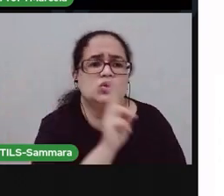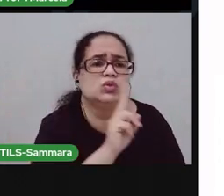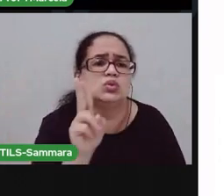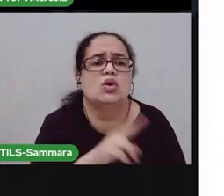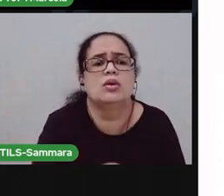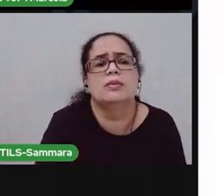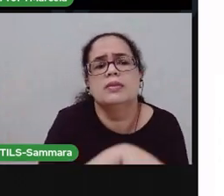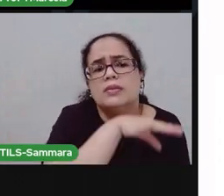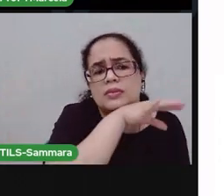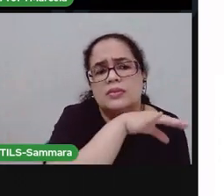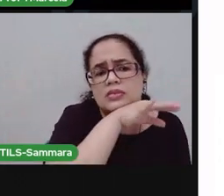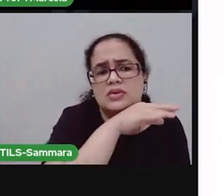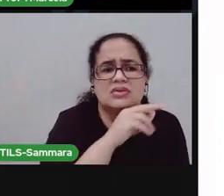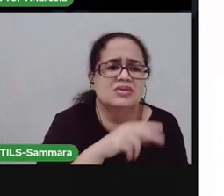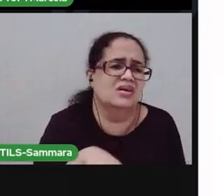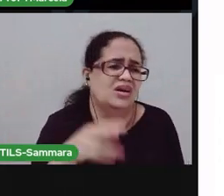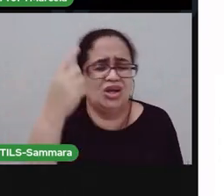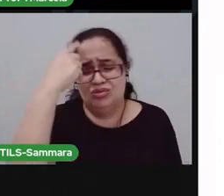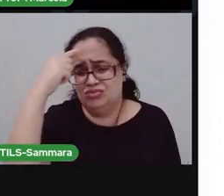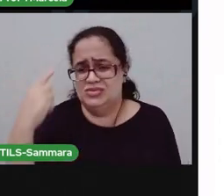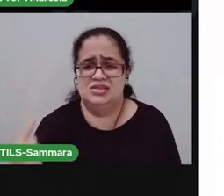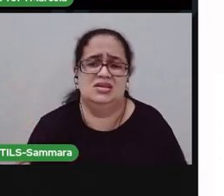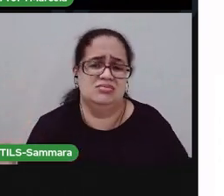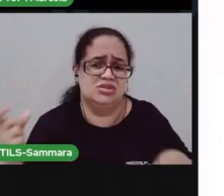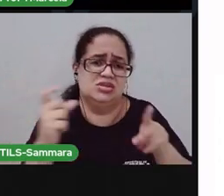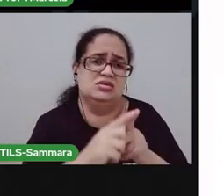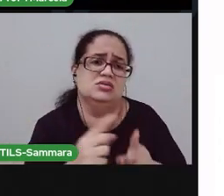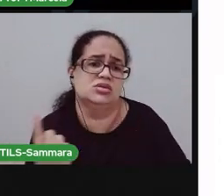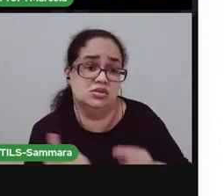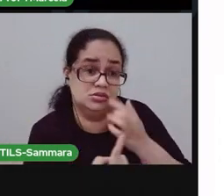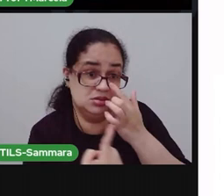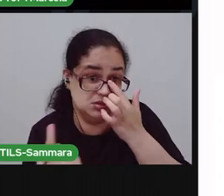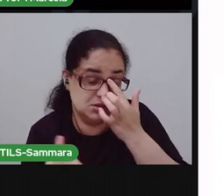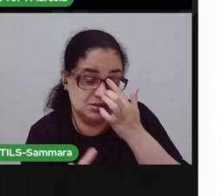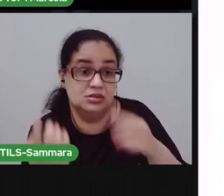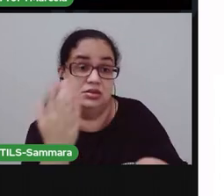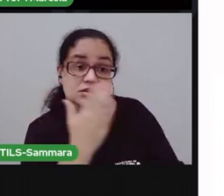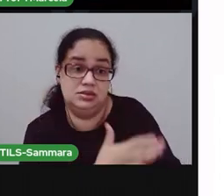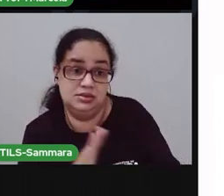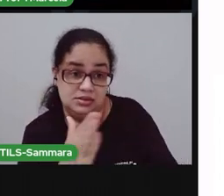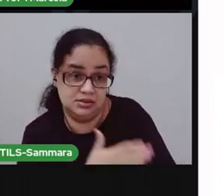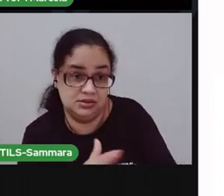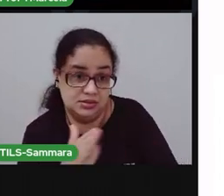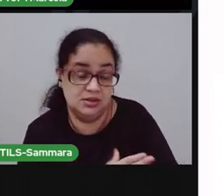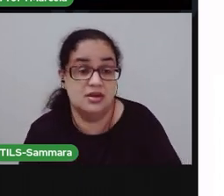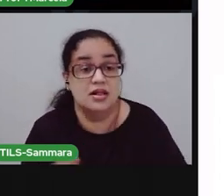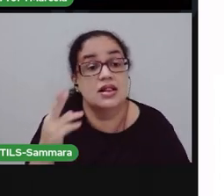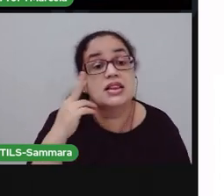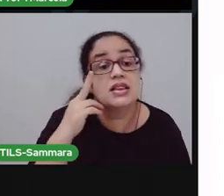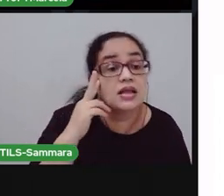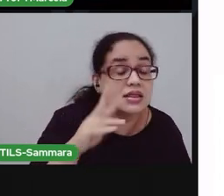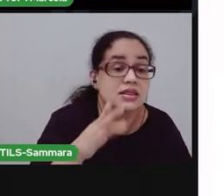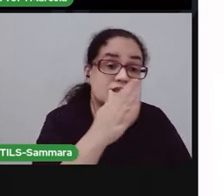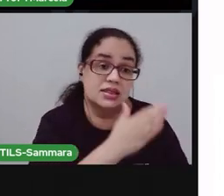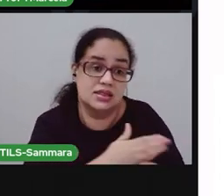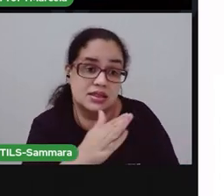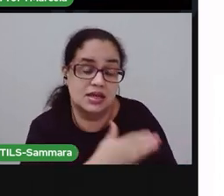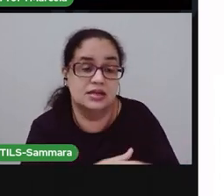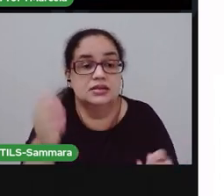animais. Ah, Pró, mas eu não sei escrever sozinho. Tenta! Eu quero que você tente